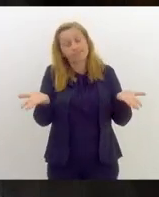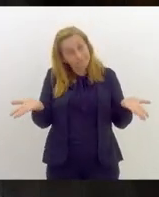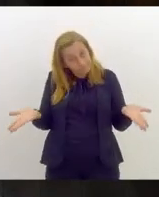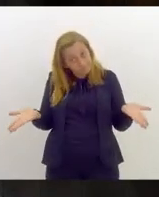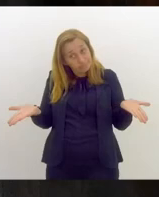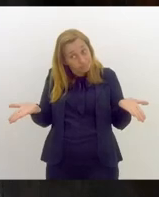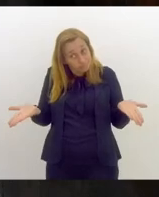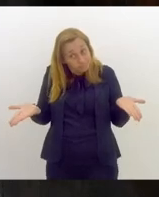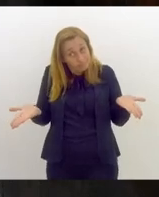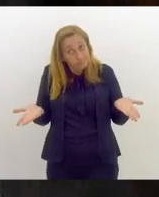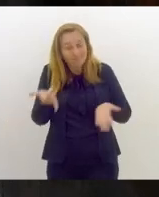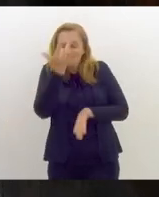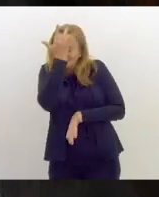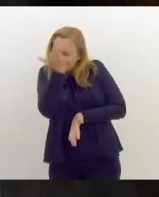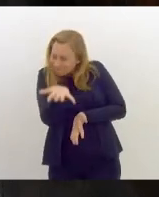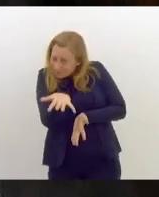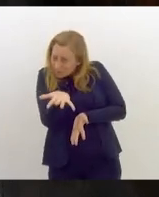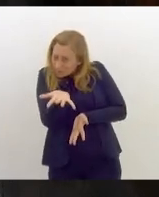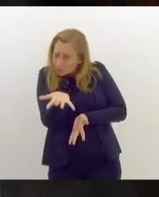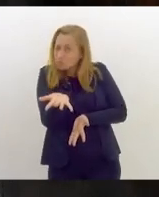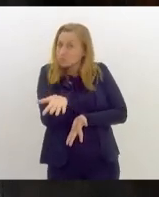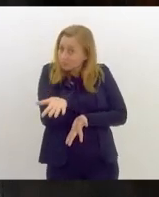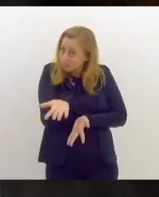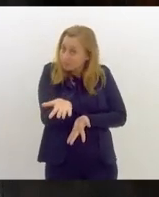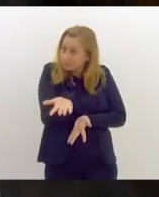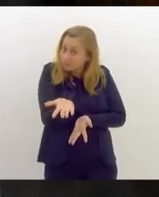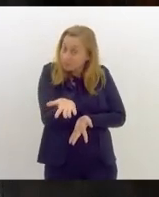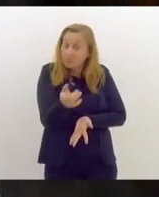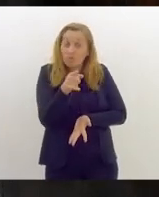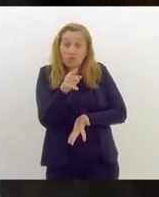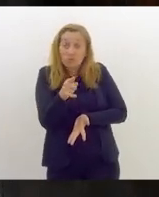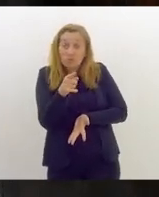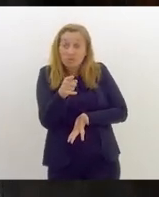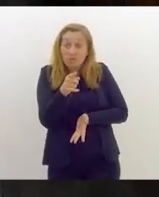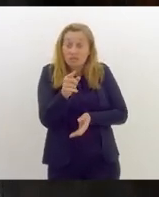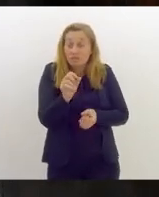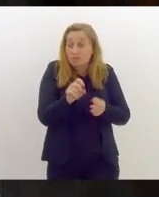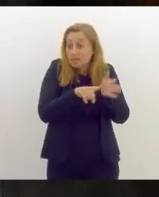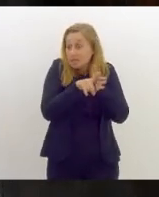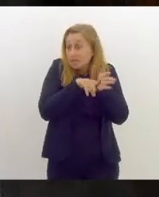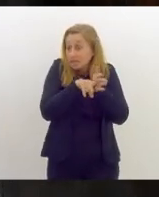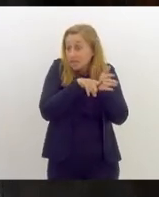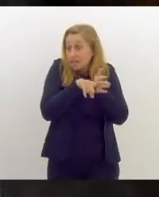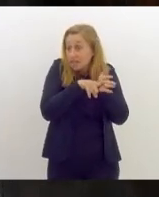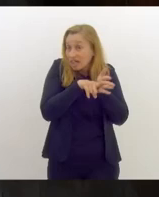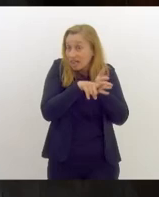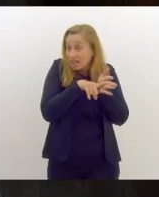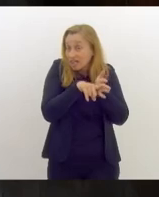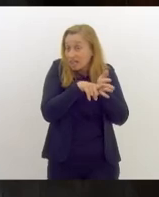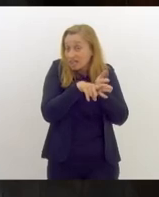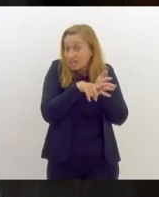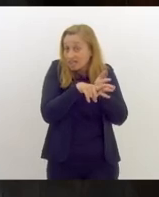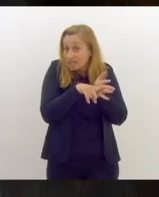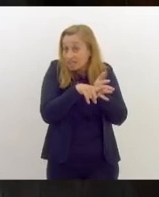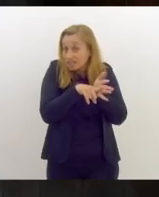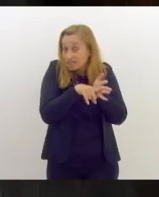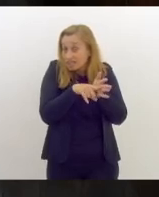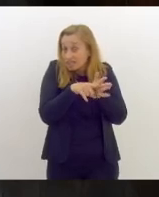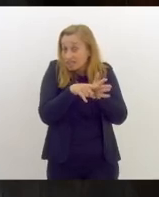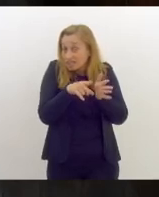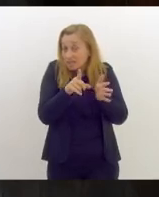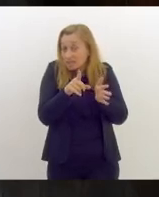é muito fácil você fazer análise superficiais das matérias